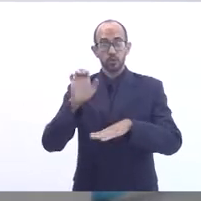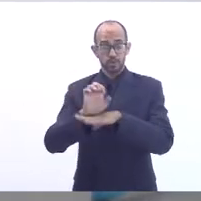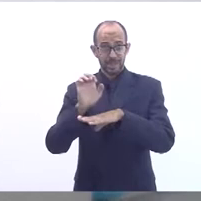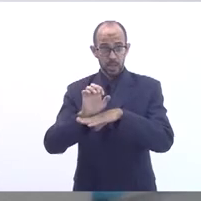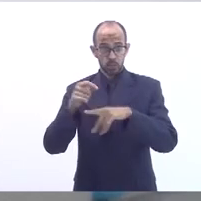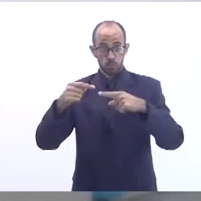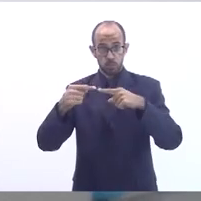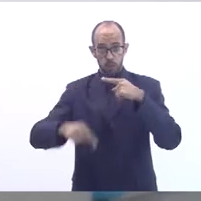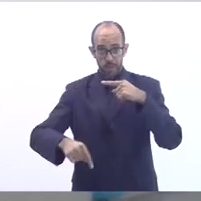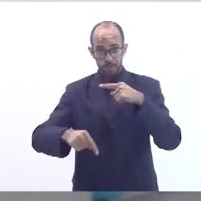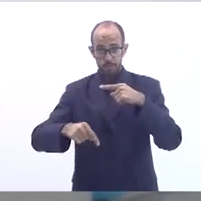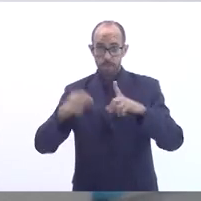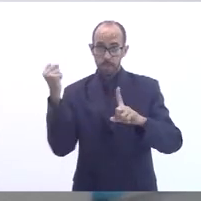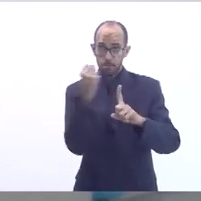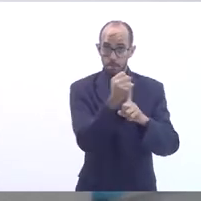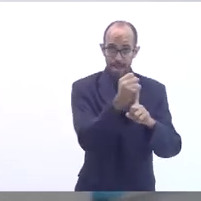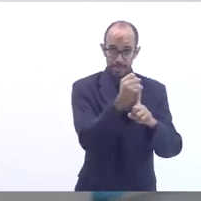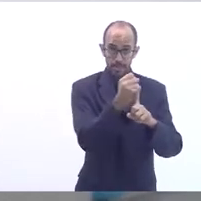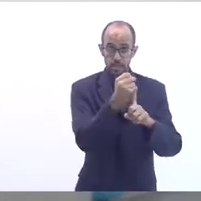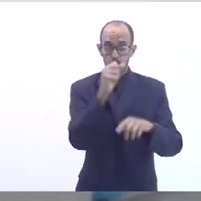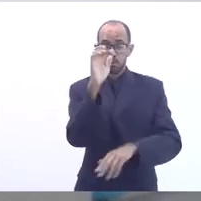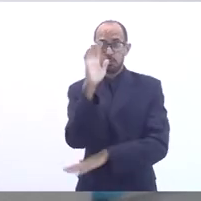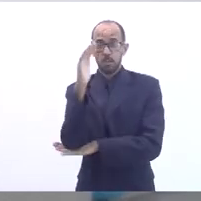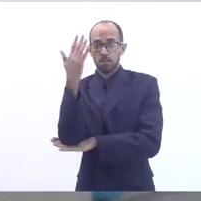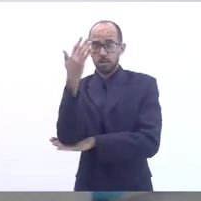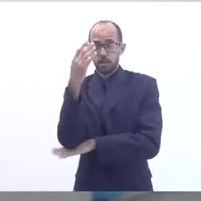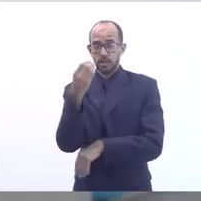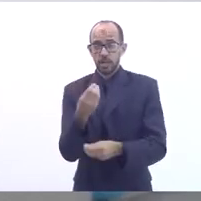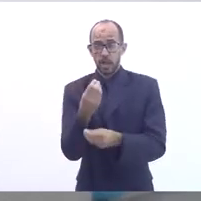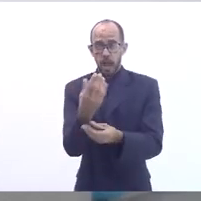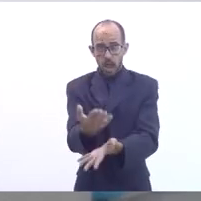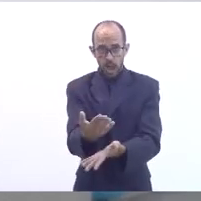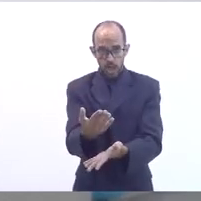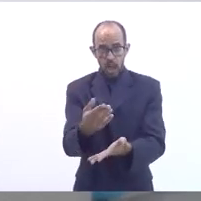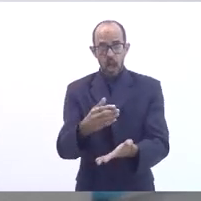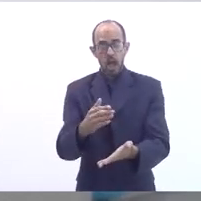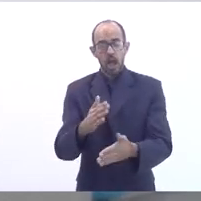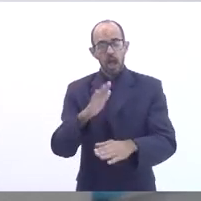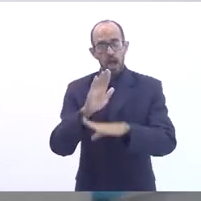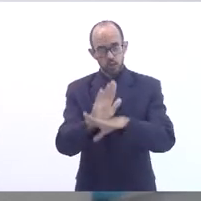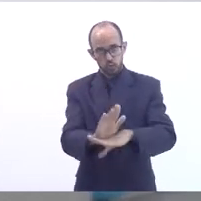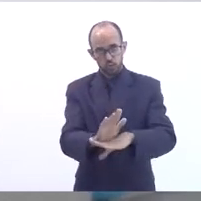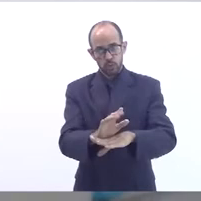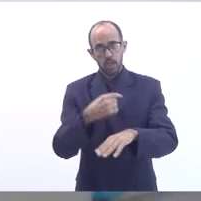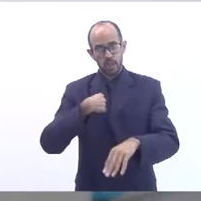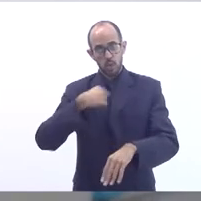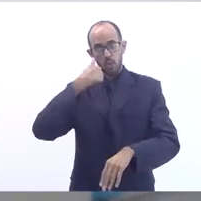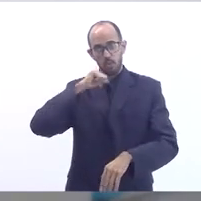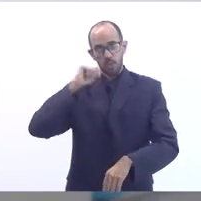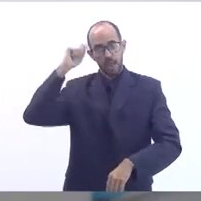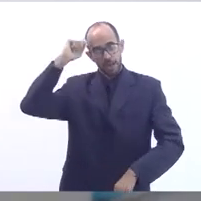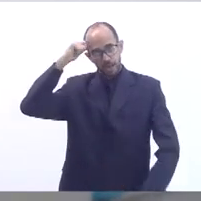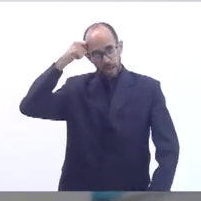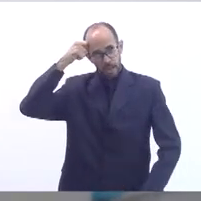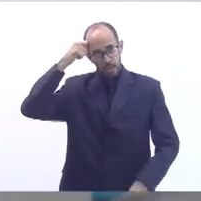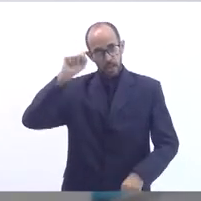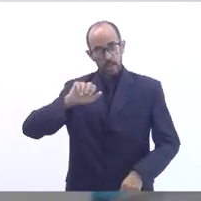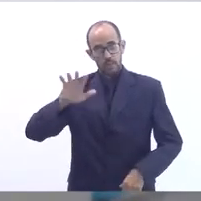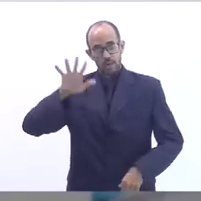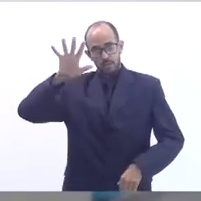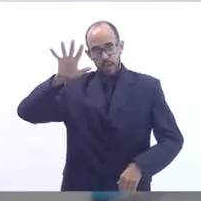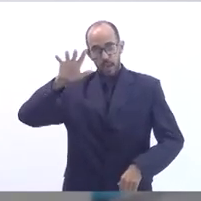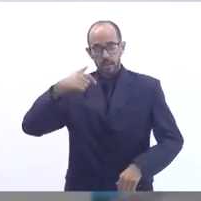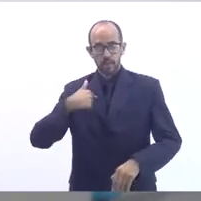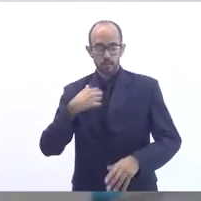mata por uma planta que só traz as pessoas qualidade de vida bem-estar e eu como mulher negra e periférica me coloco no lugar